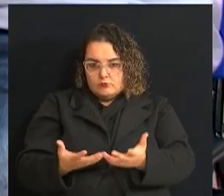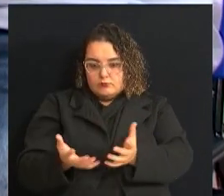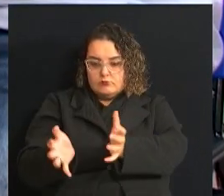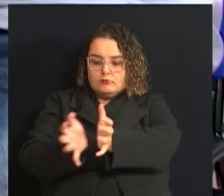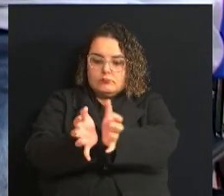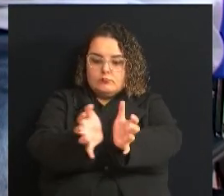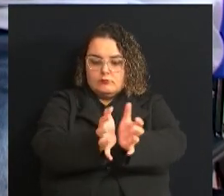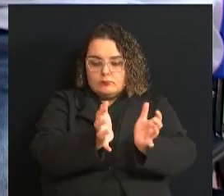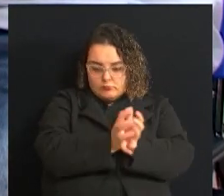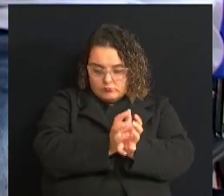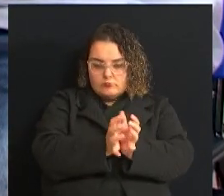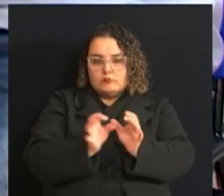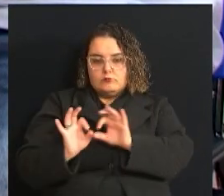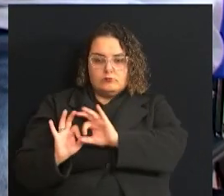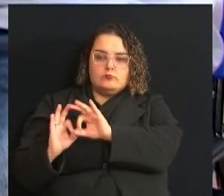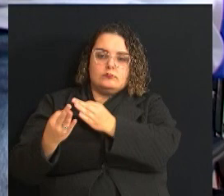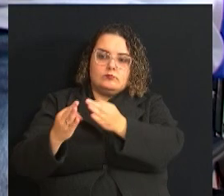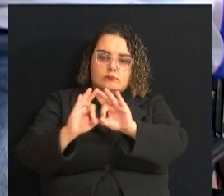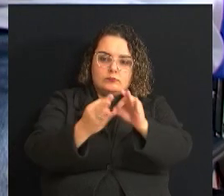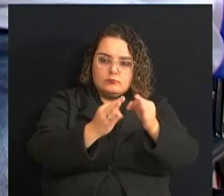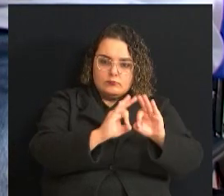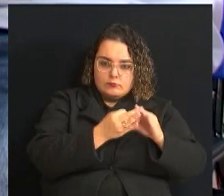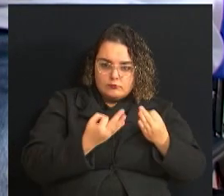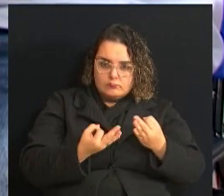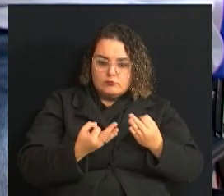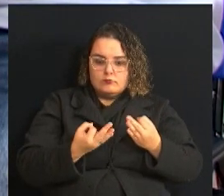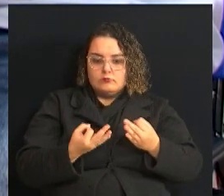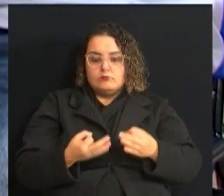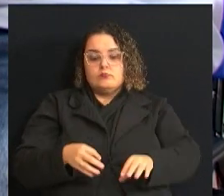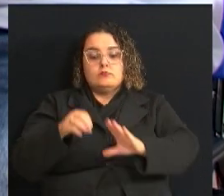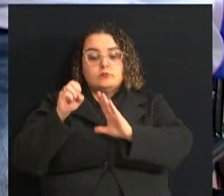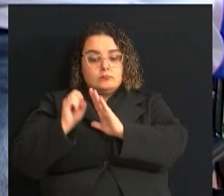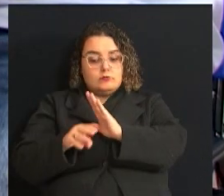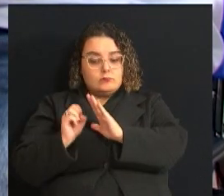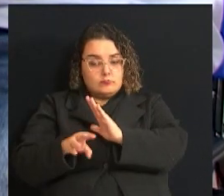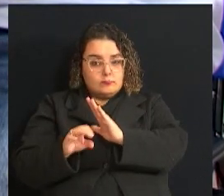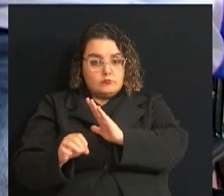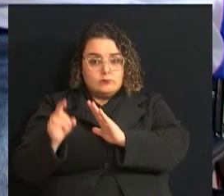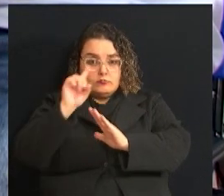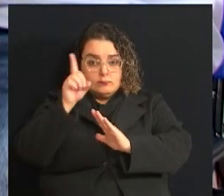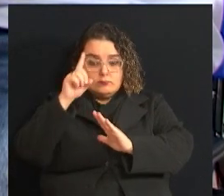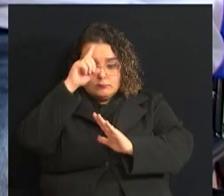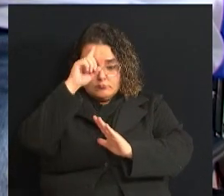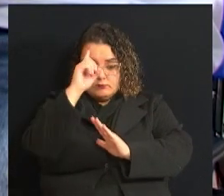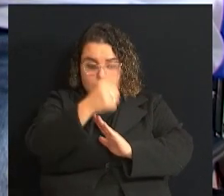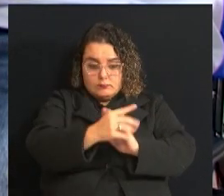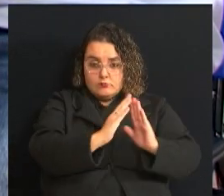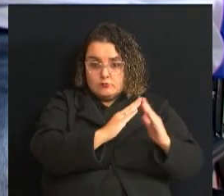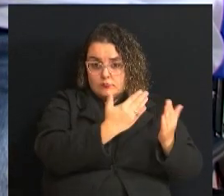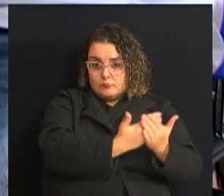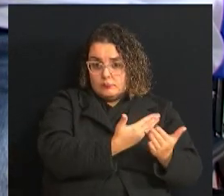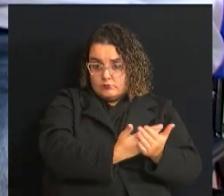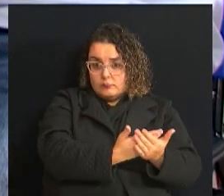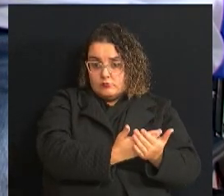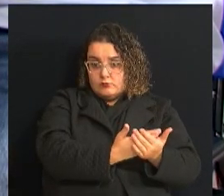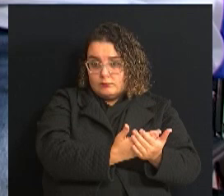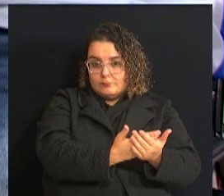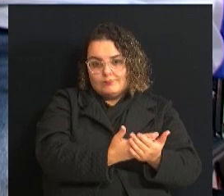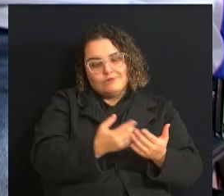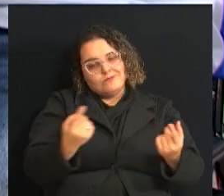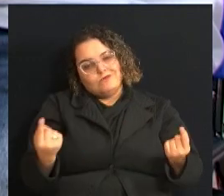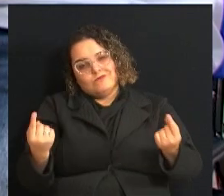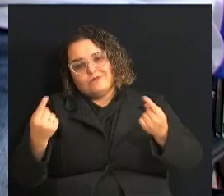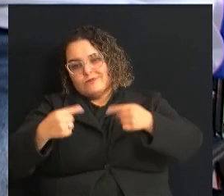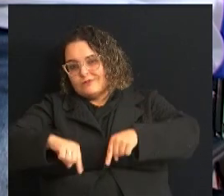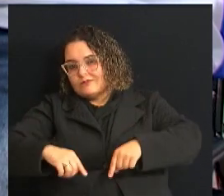ensinar os seus filhos em casa e não enviá-los para a escola, ele é um movimento que, de uma certa forma, se apresenta na contramão dessa luta